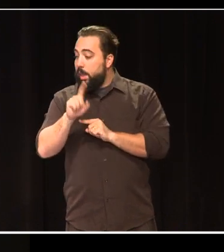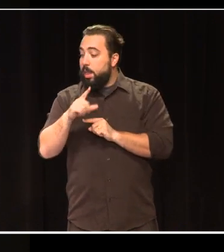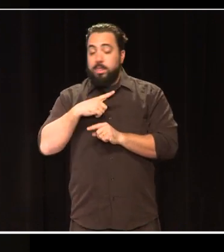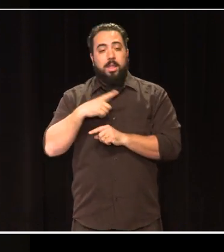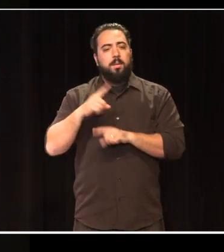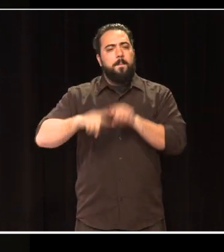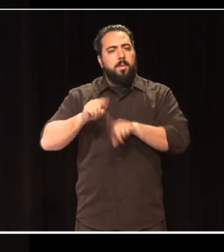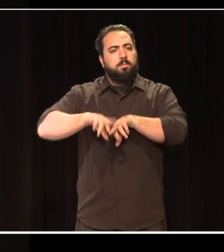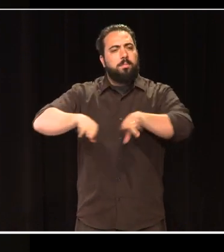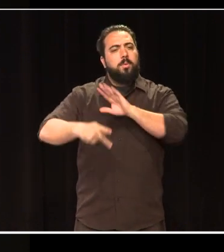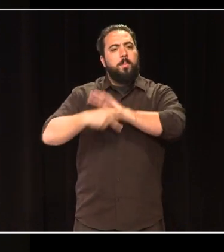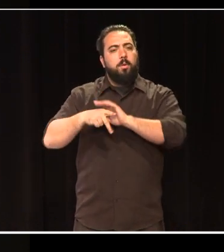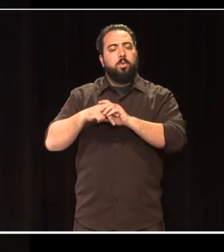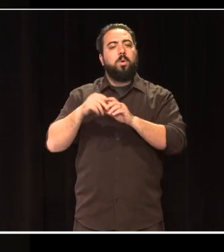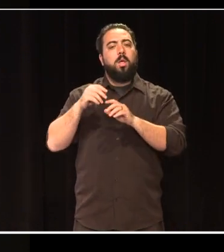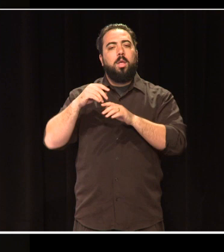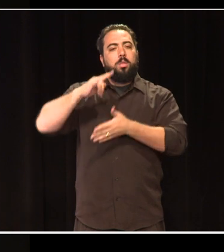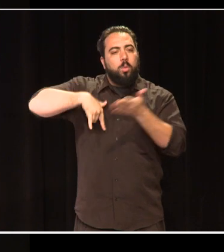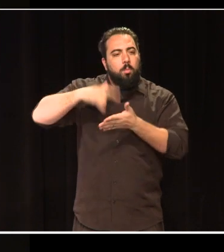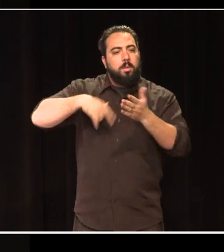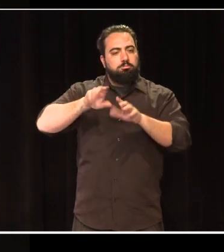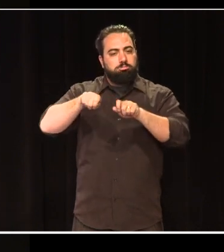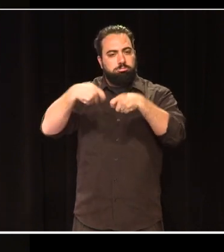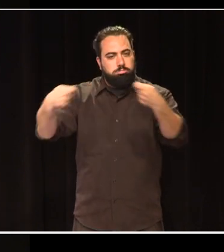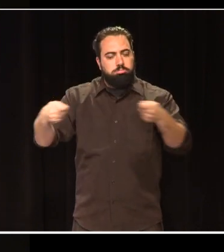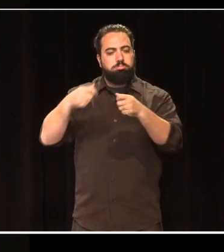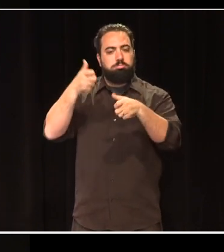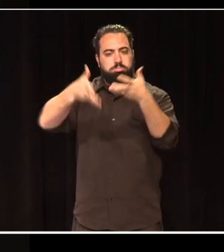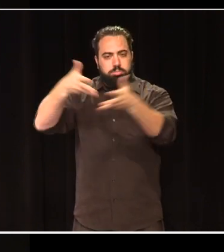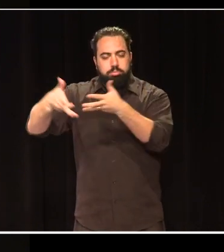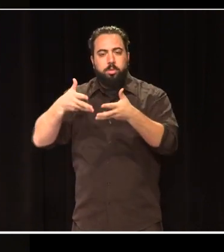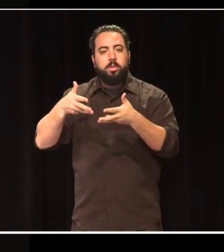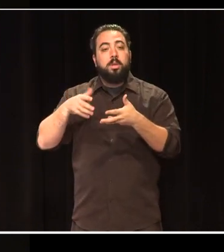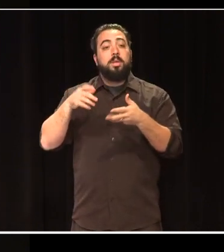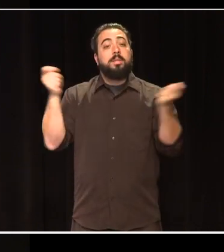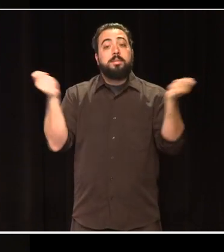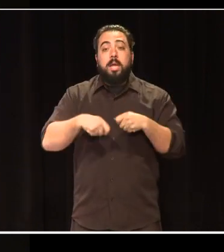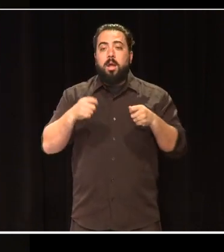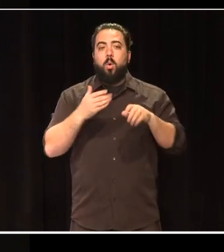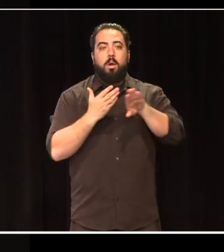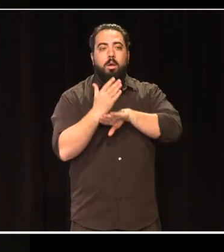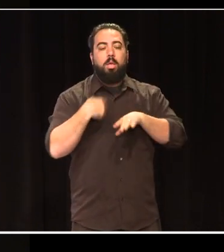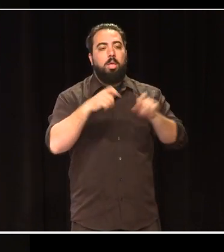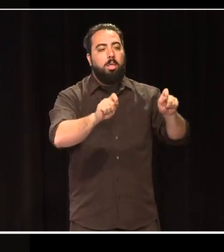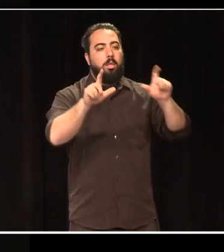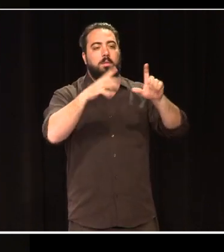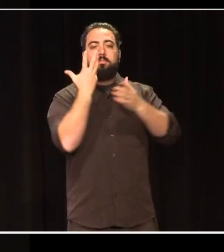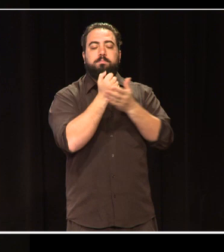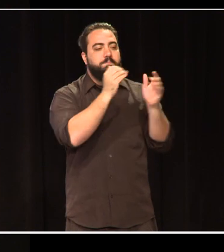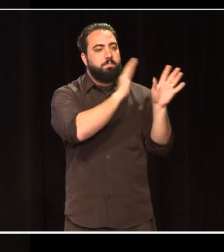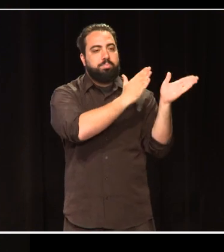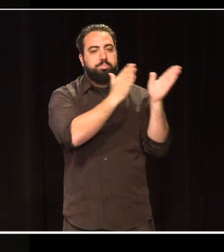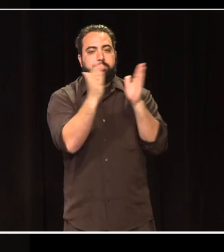Língua de Sinais, ela indica que a possibilidade de acessar vídeos digitalmente, nesse caso, né, os dados das línguas de